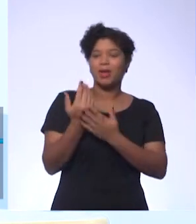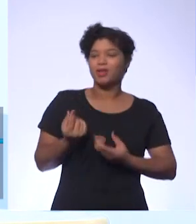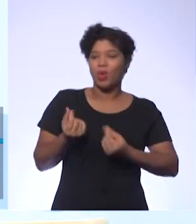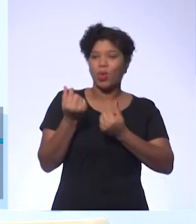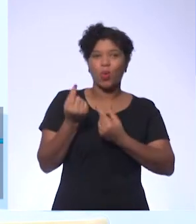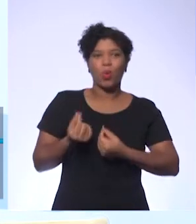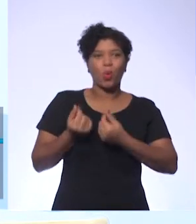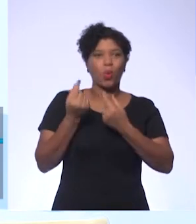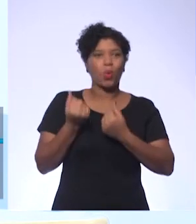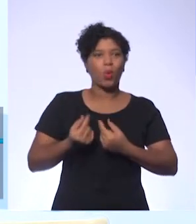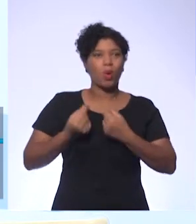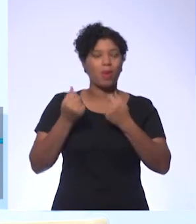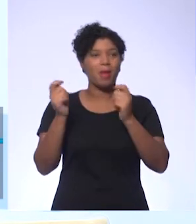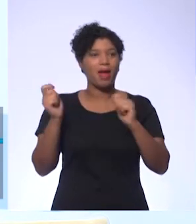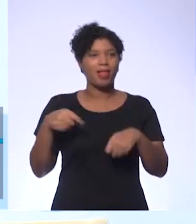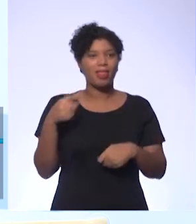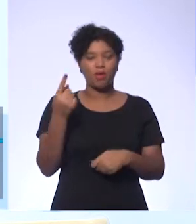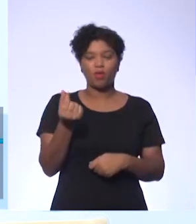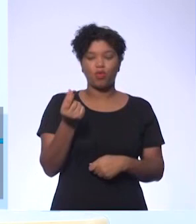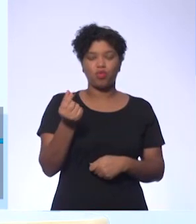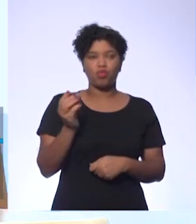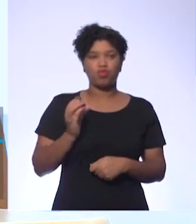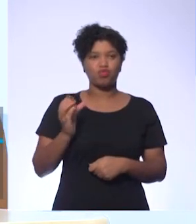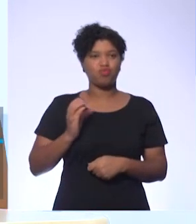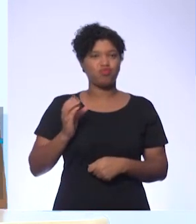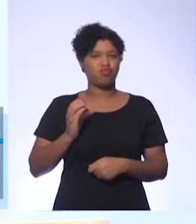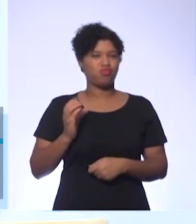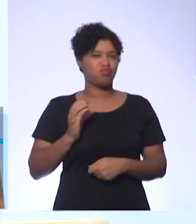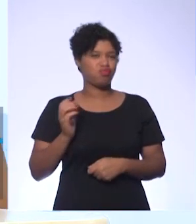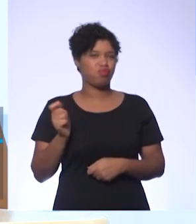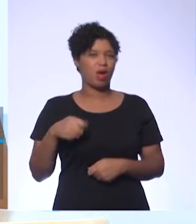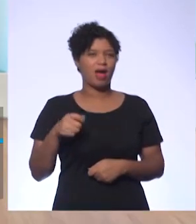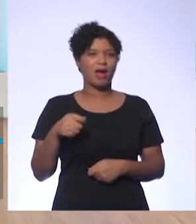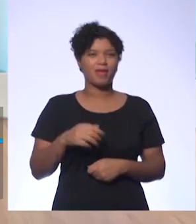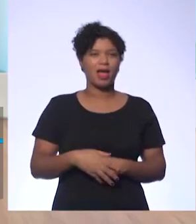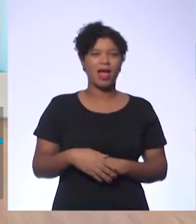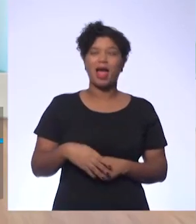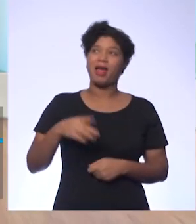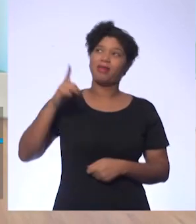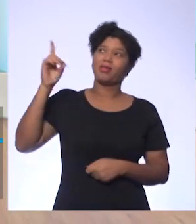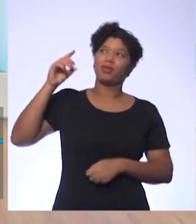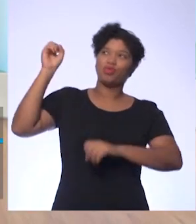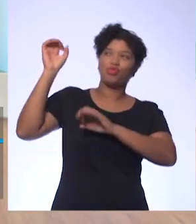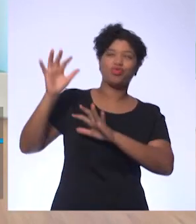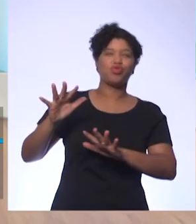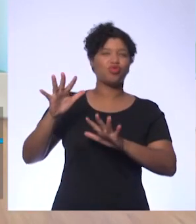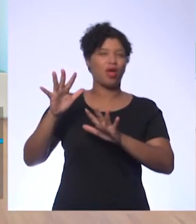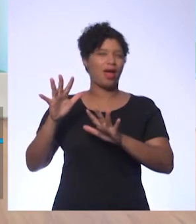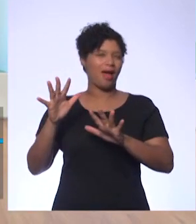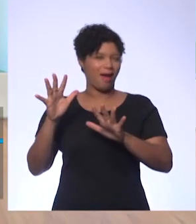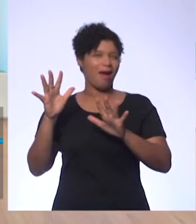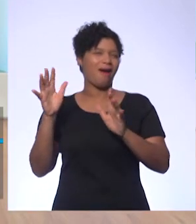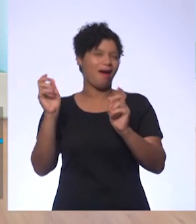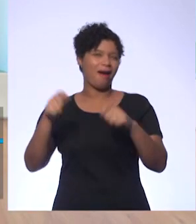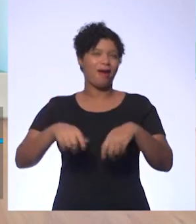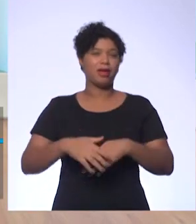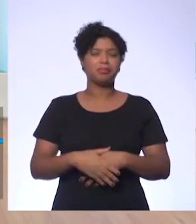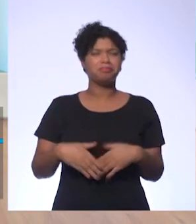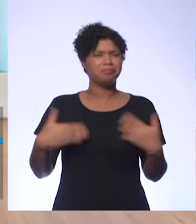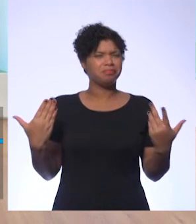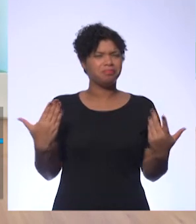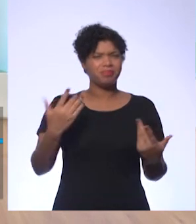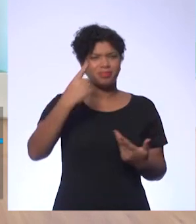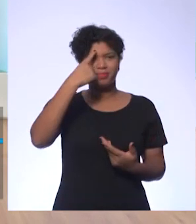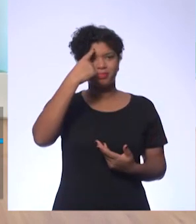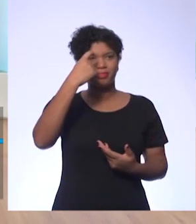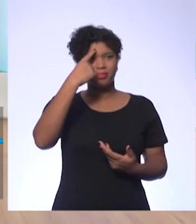lucro, né, a abundância, a poupança, era sinônimo que você era escolhido por Deus. Então, desta forma, o pensamento protestante